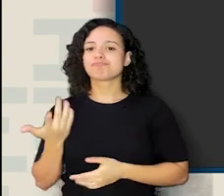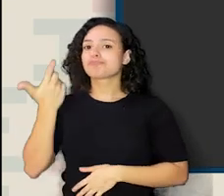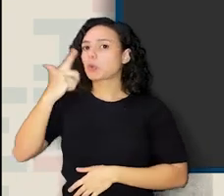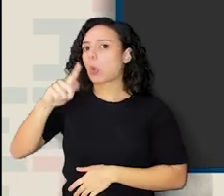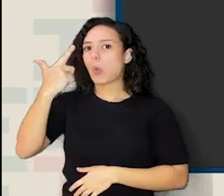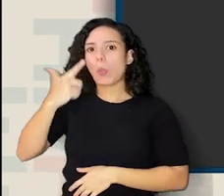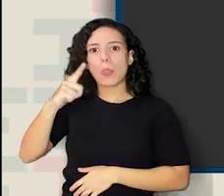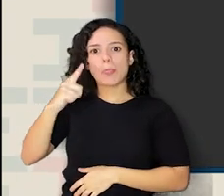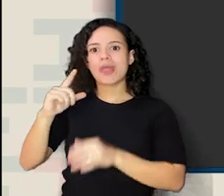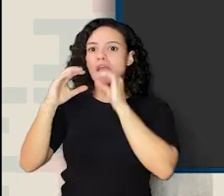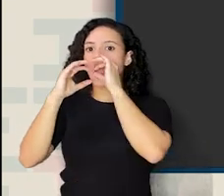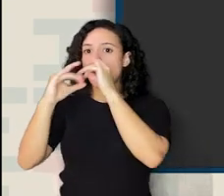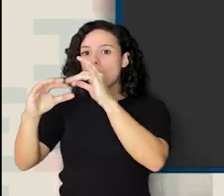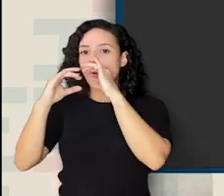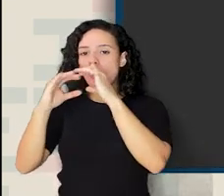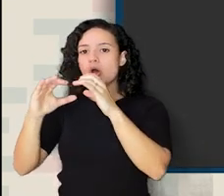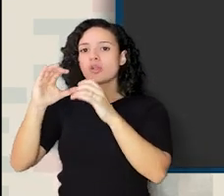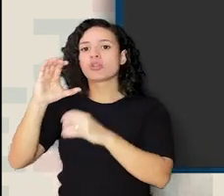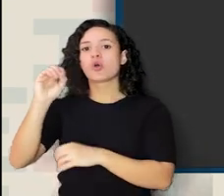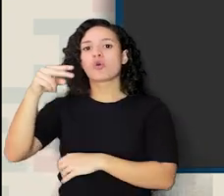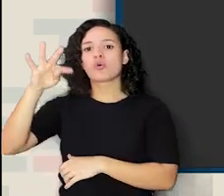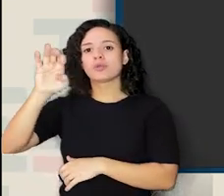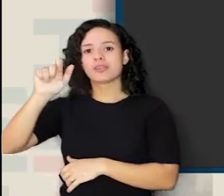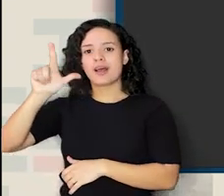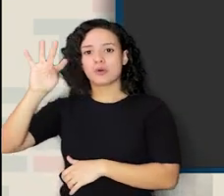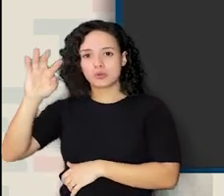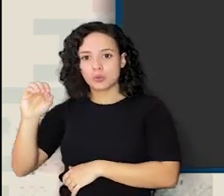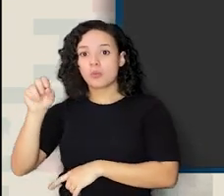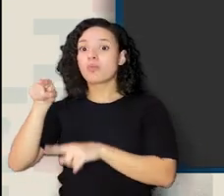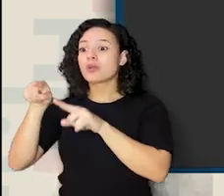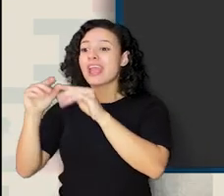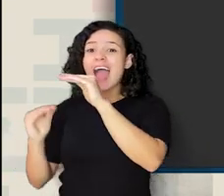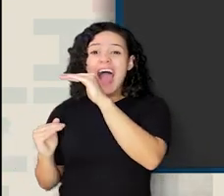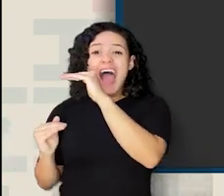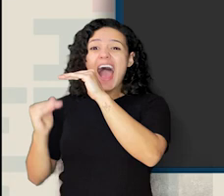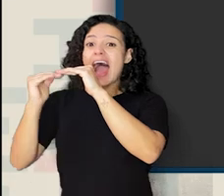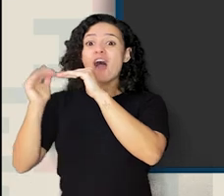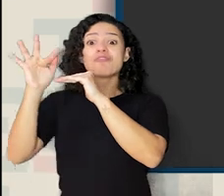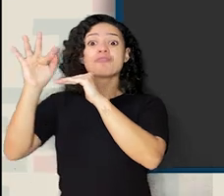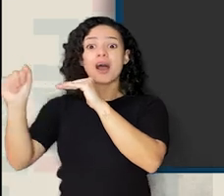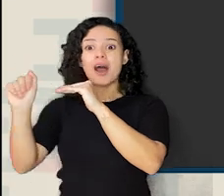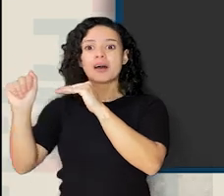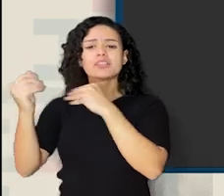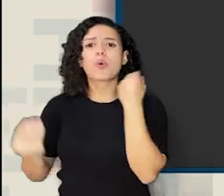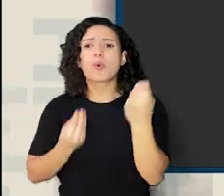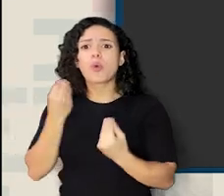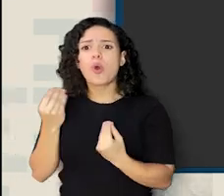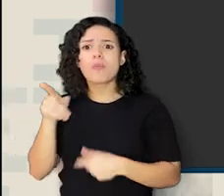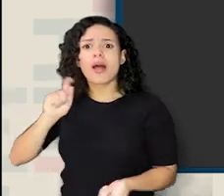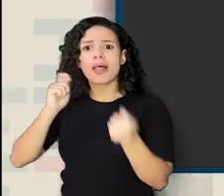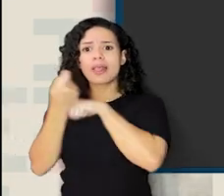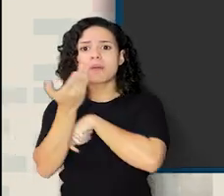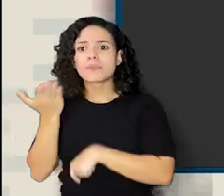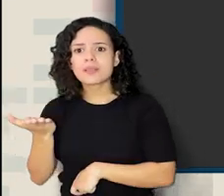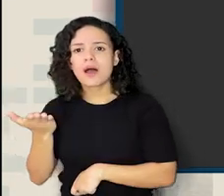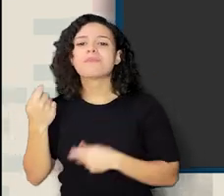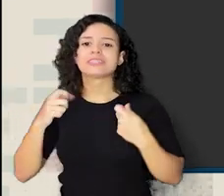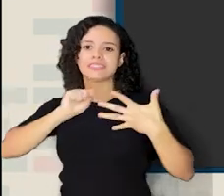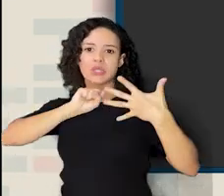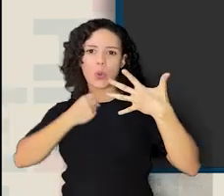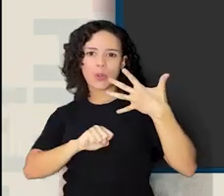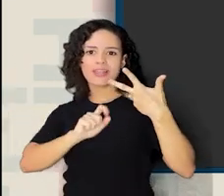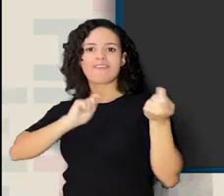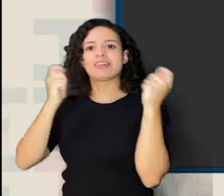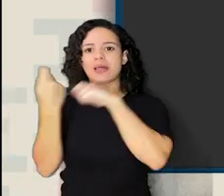flauta, supostamente, né, ele não existe na flauta contralto, porque a nota mais grave é o Fá. Então, como é que eu toco isso na